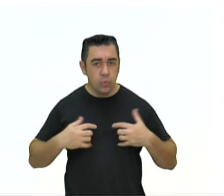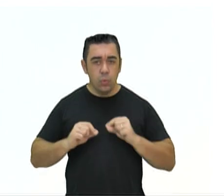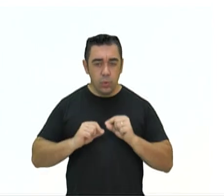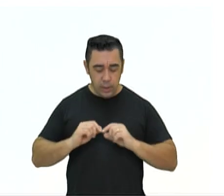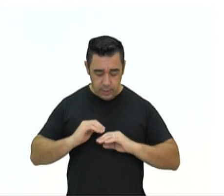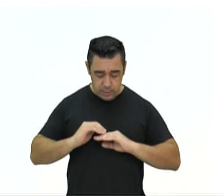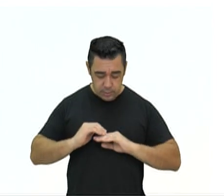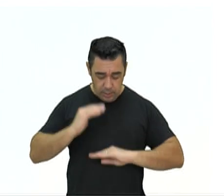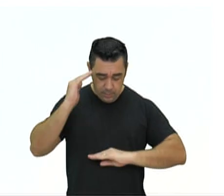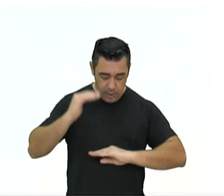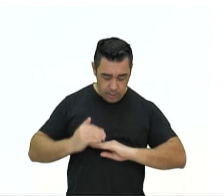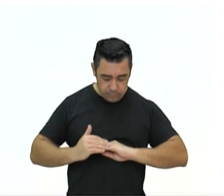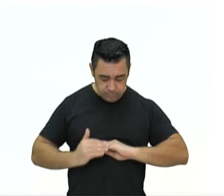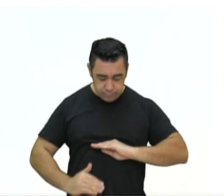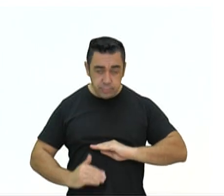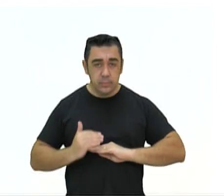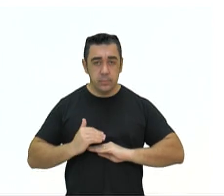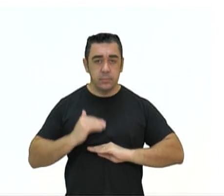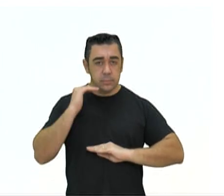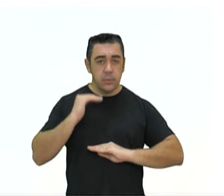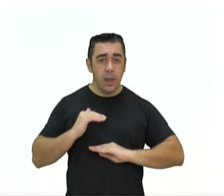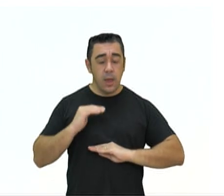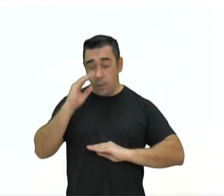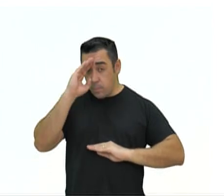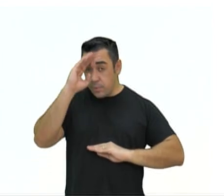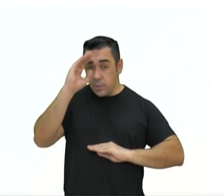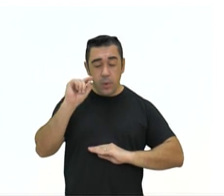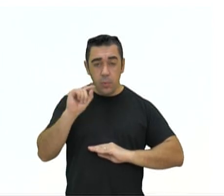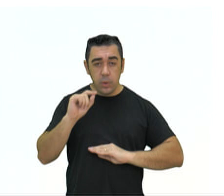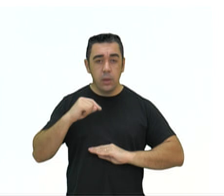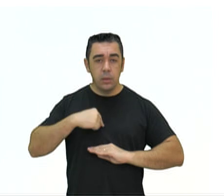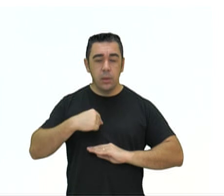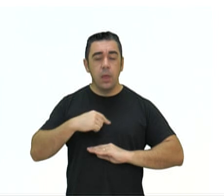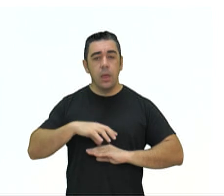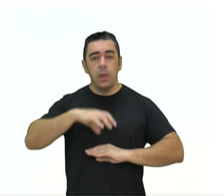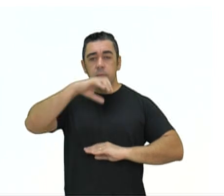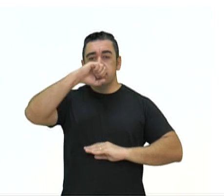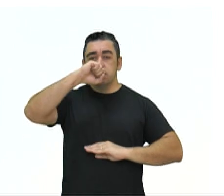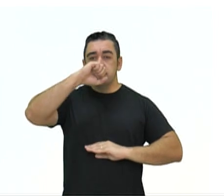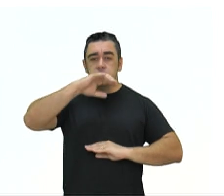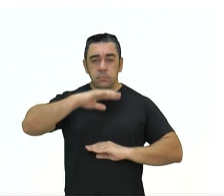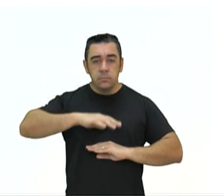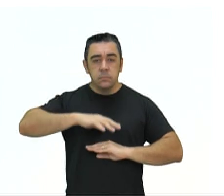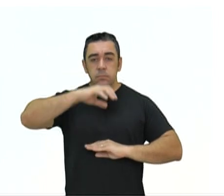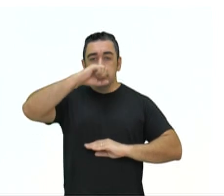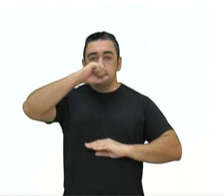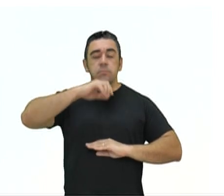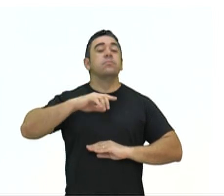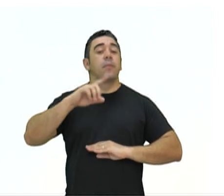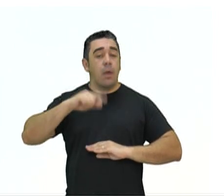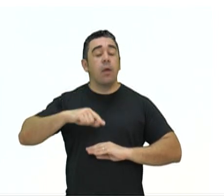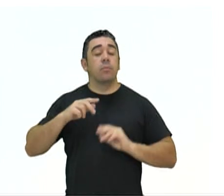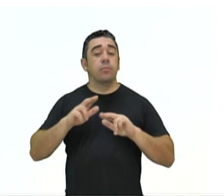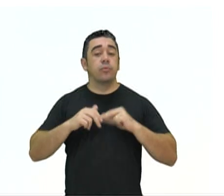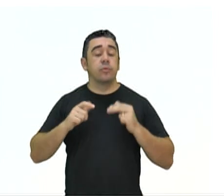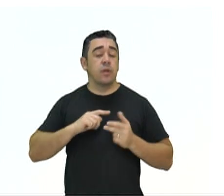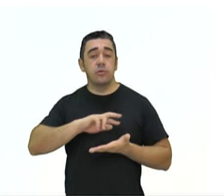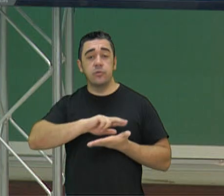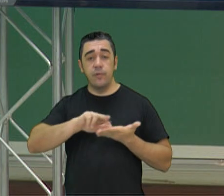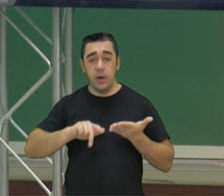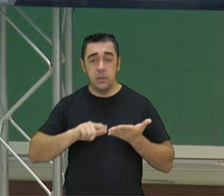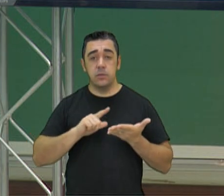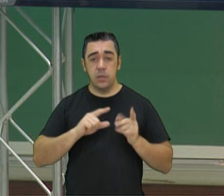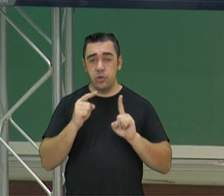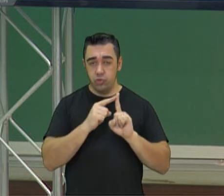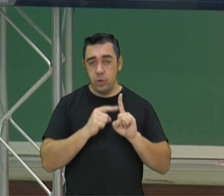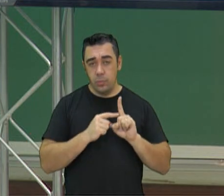cavidade torácica da abdominal. E é o principal músculo envolvido na respiração. Então, existem vários